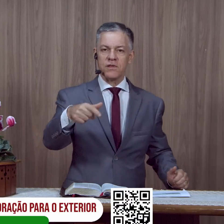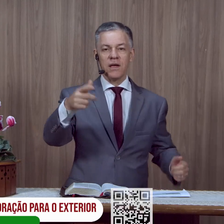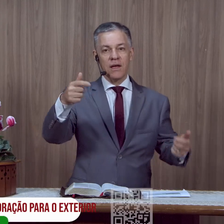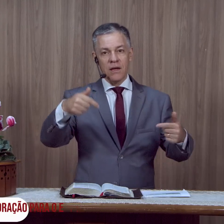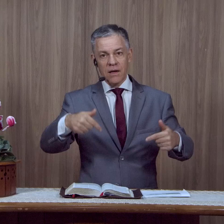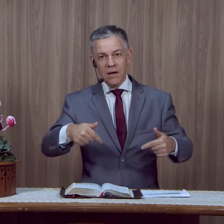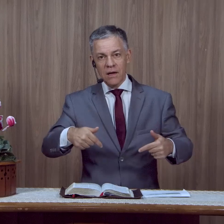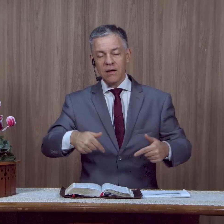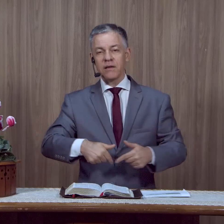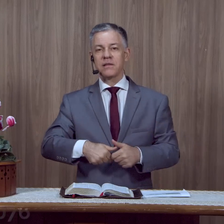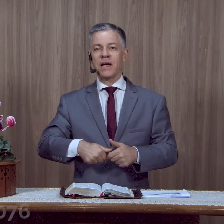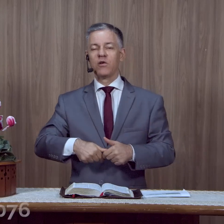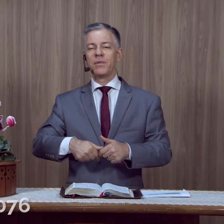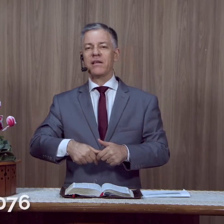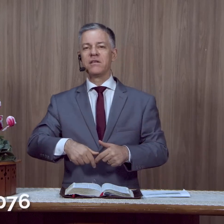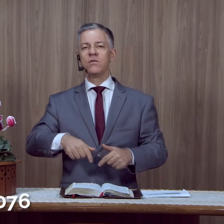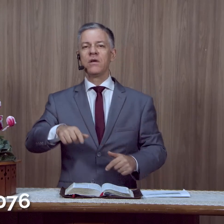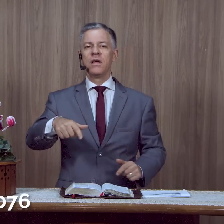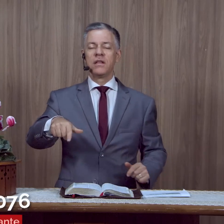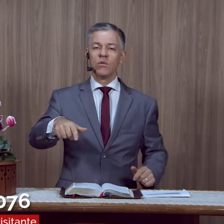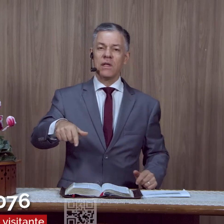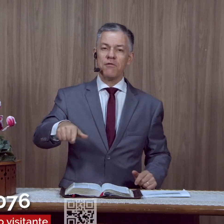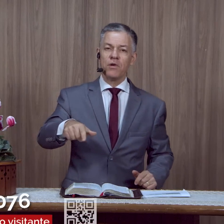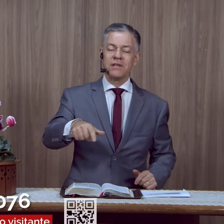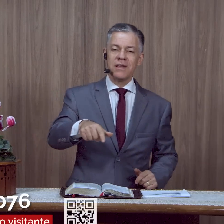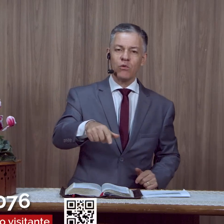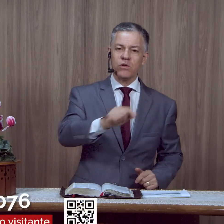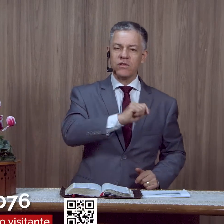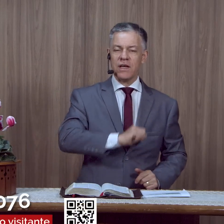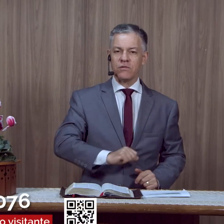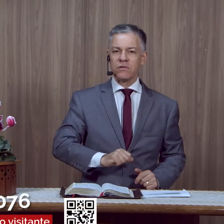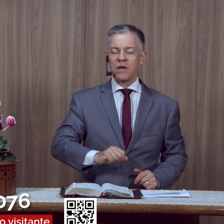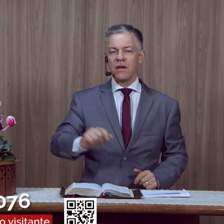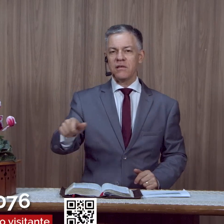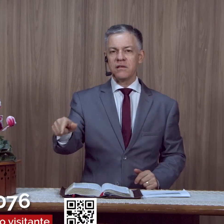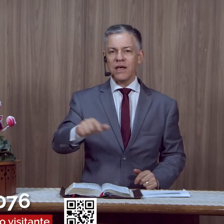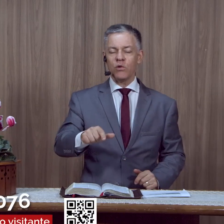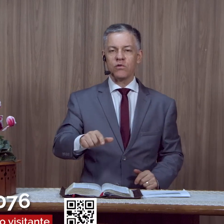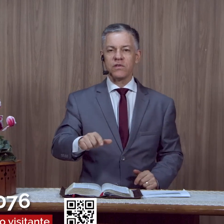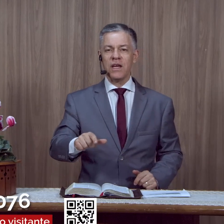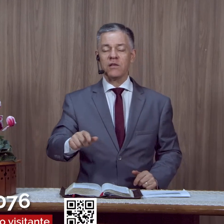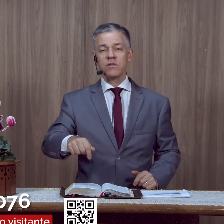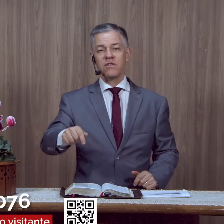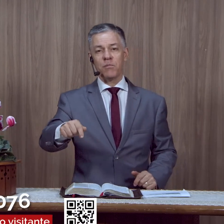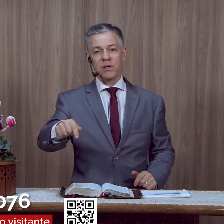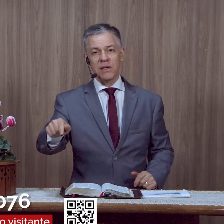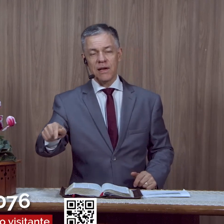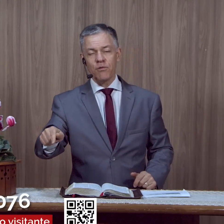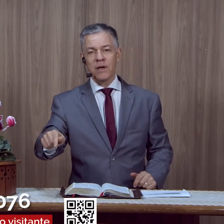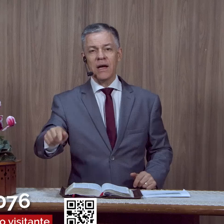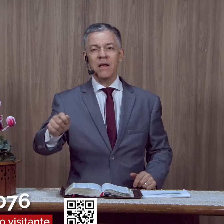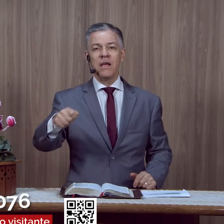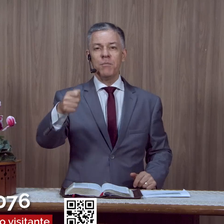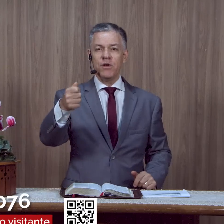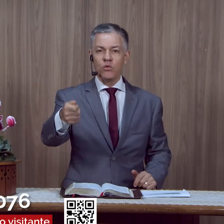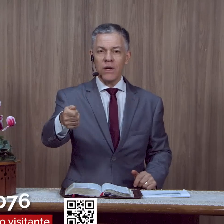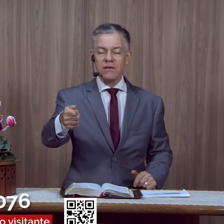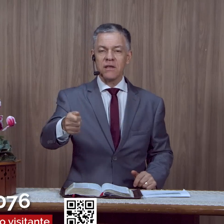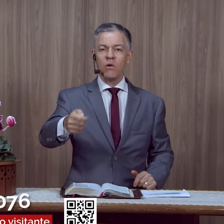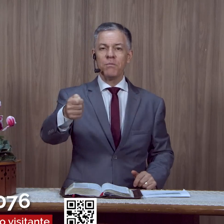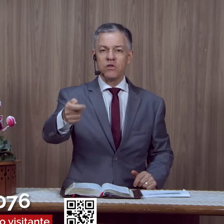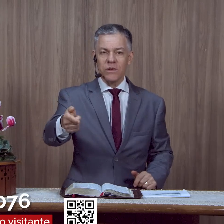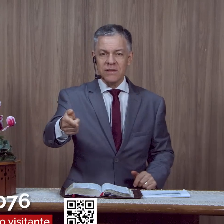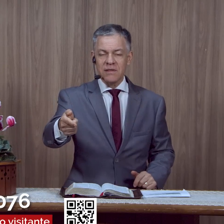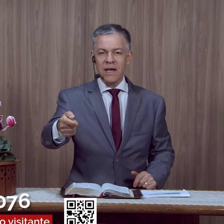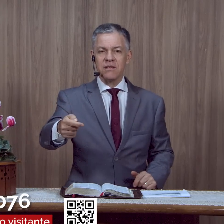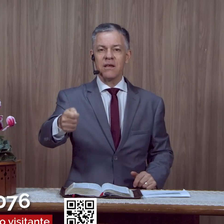se você está aqui no Brasil, tem um telefone 0800. Nesse 0800 você vai poder telefonar e pedir uma